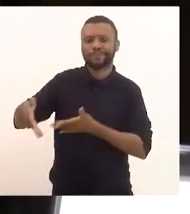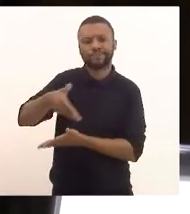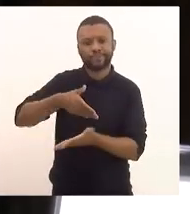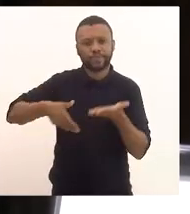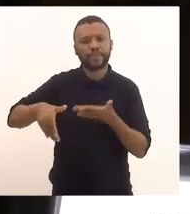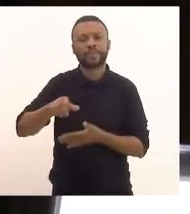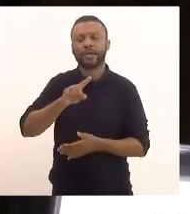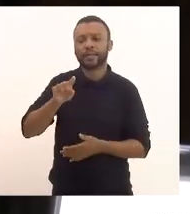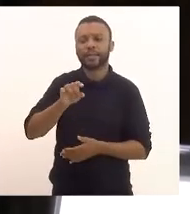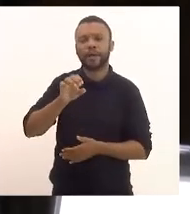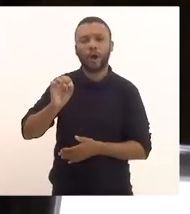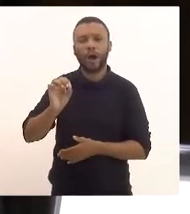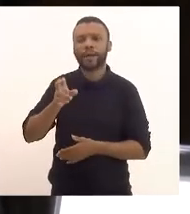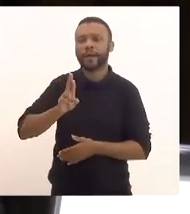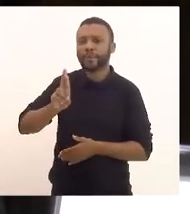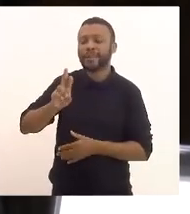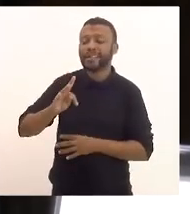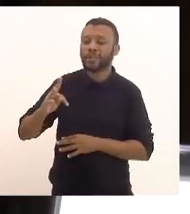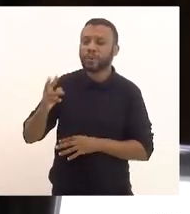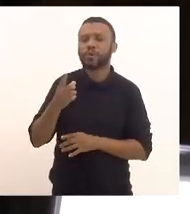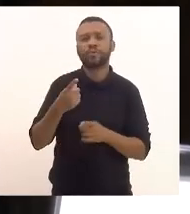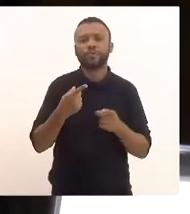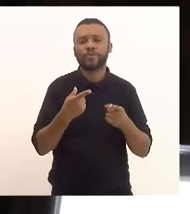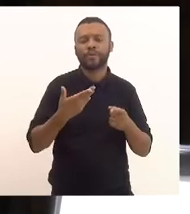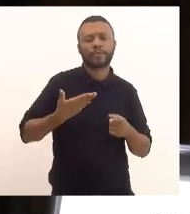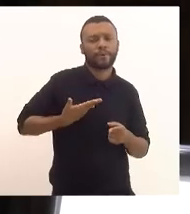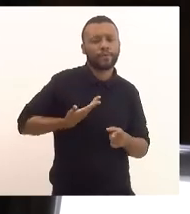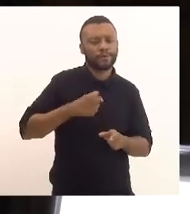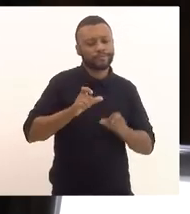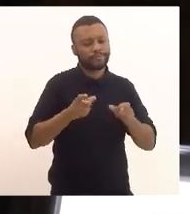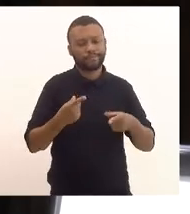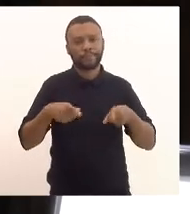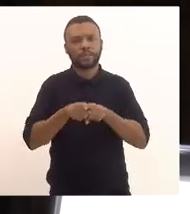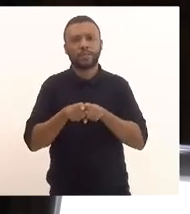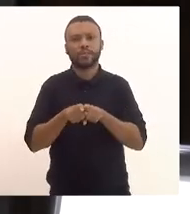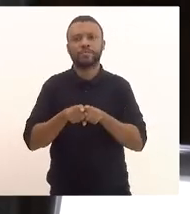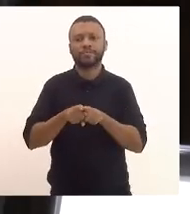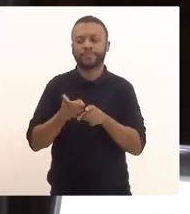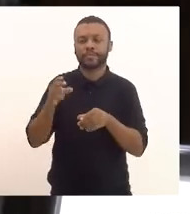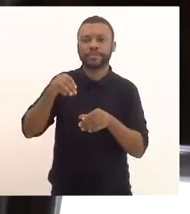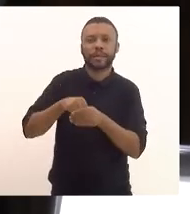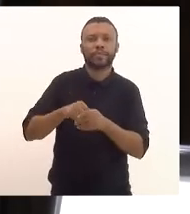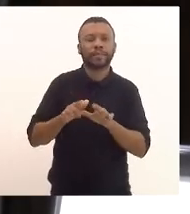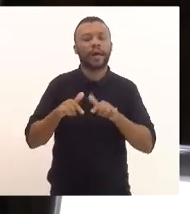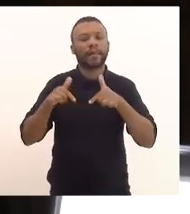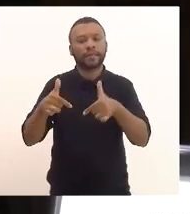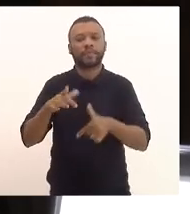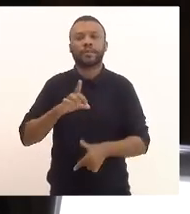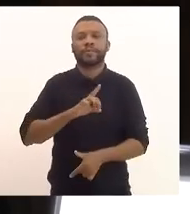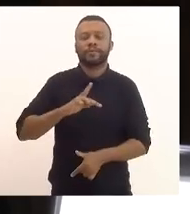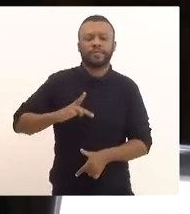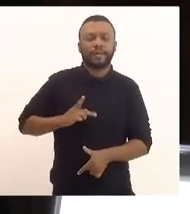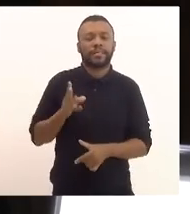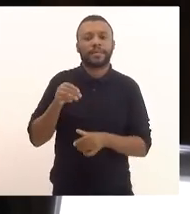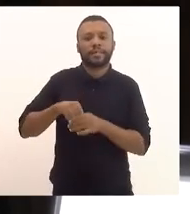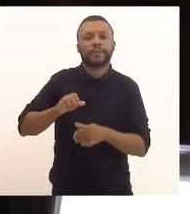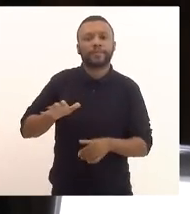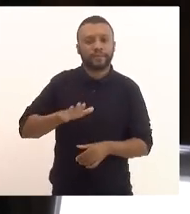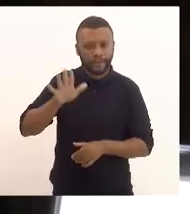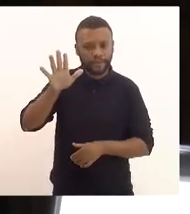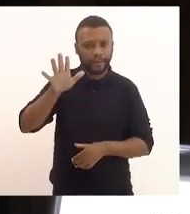que representa todos os parceiros e parceiras do defensoria em ação nas favelas né Carol